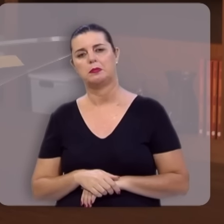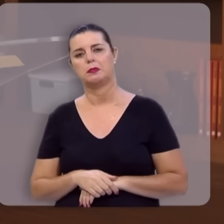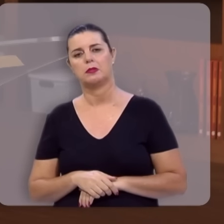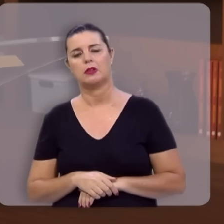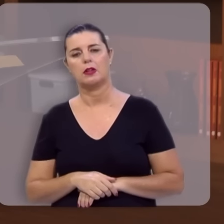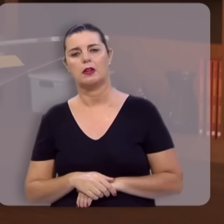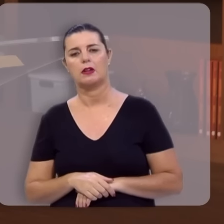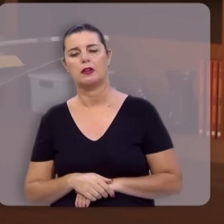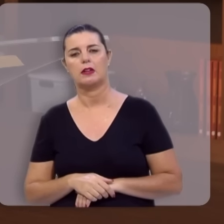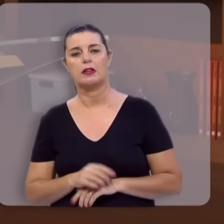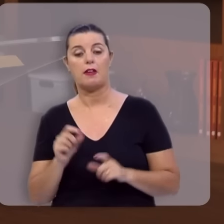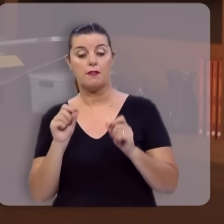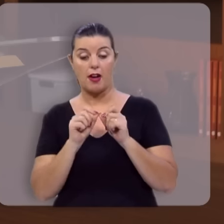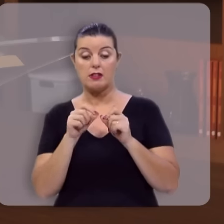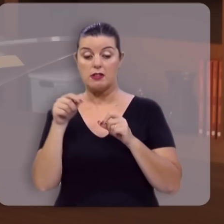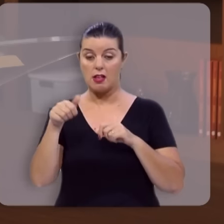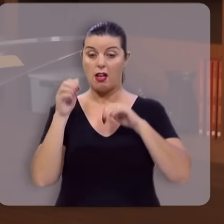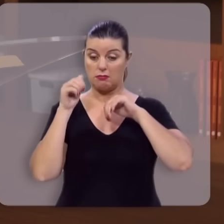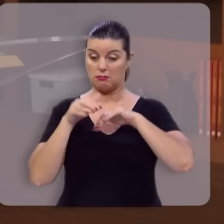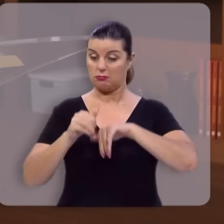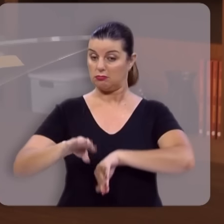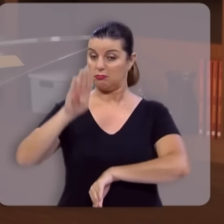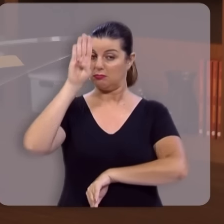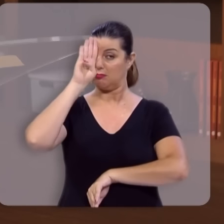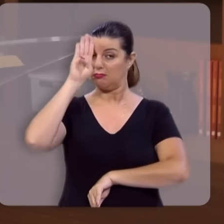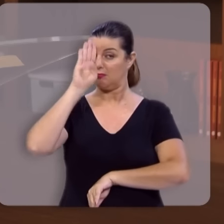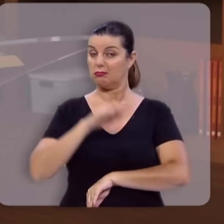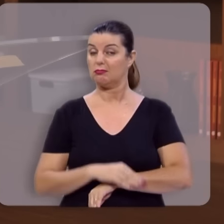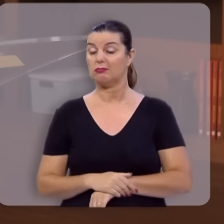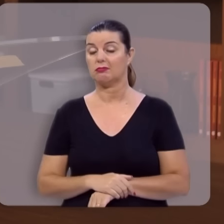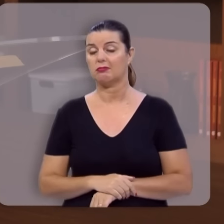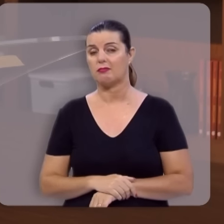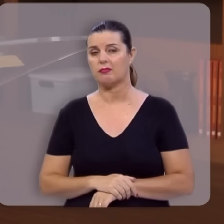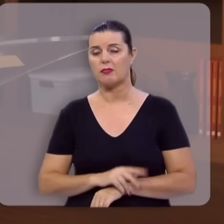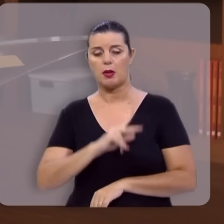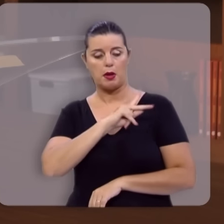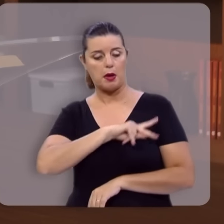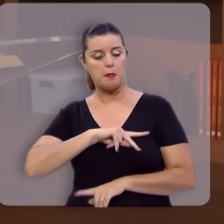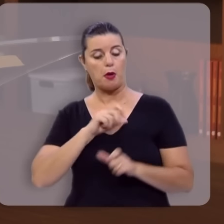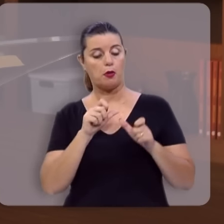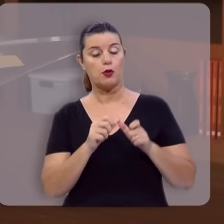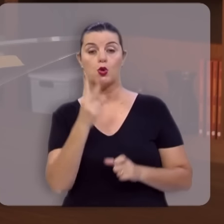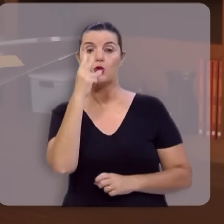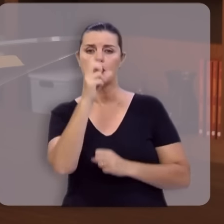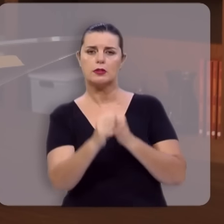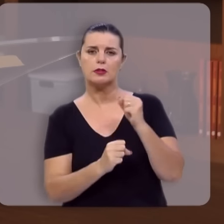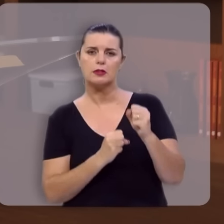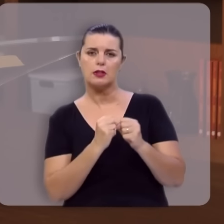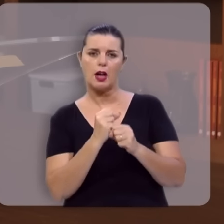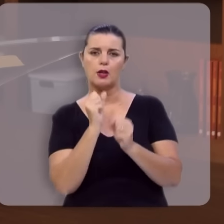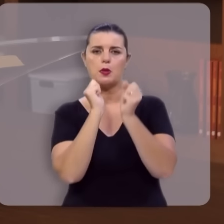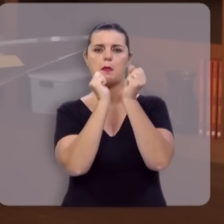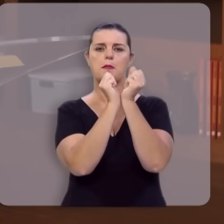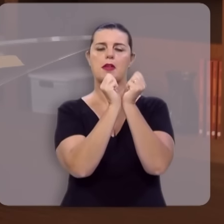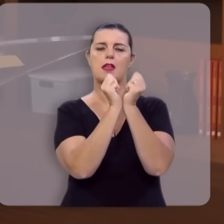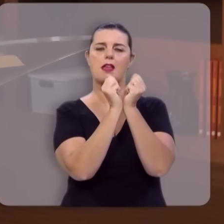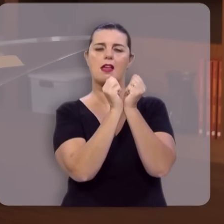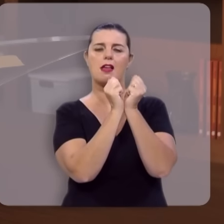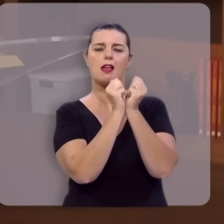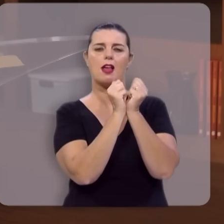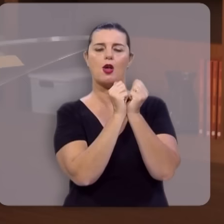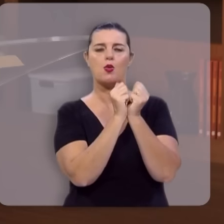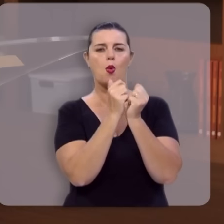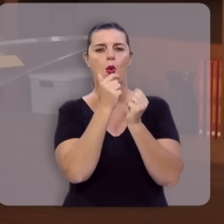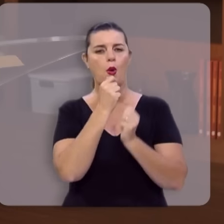que formavam esta guarda pretoriana. E Paulo ficou 2 anos presos, sob a égide